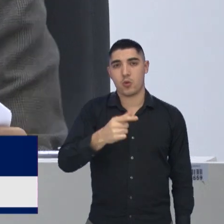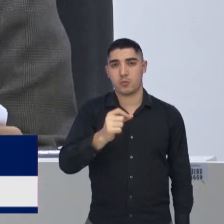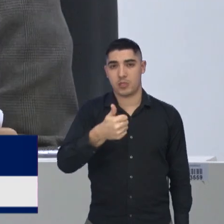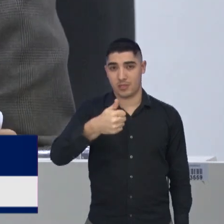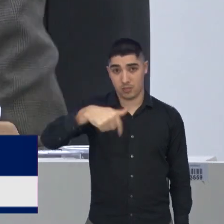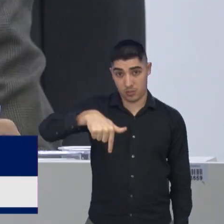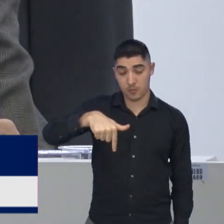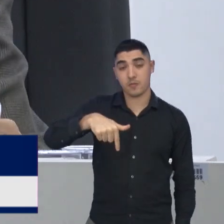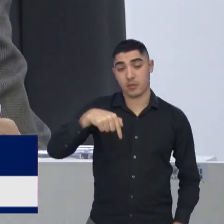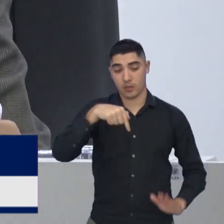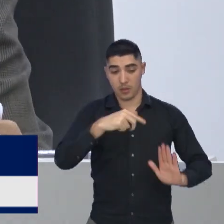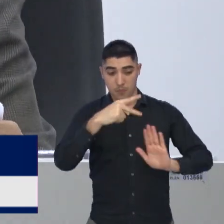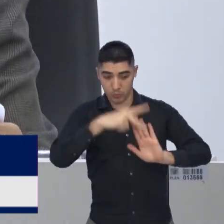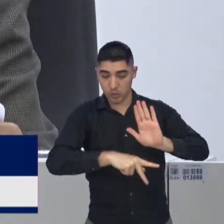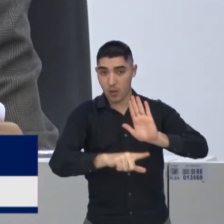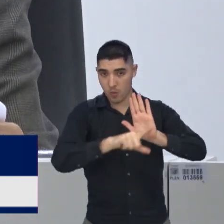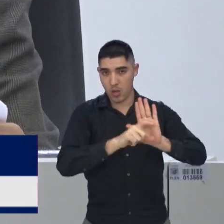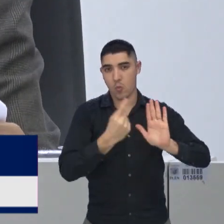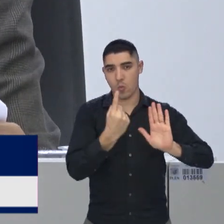3568/2017, projeto de lei